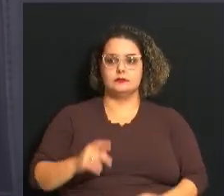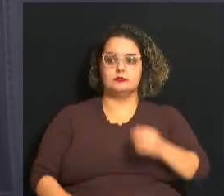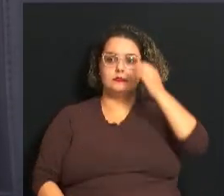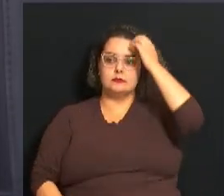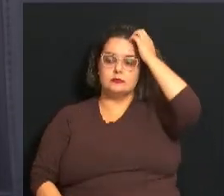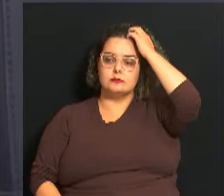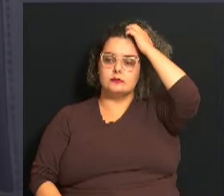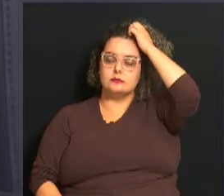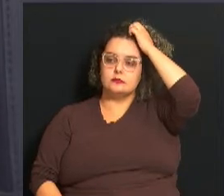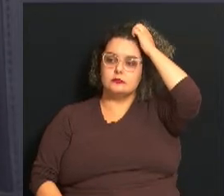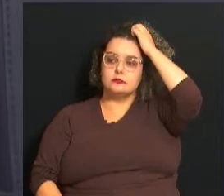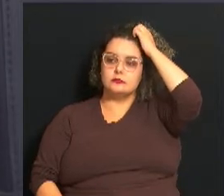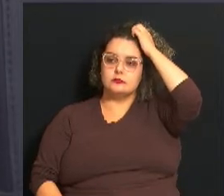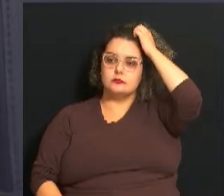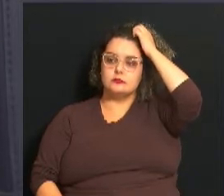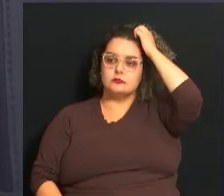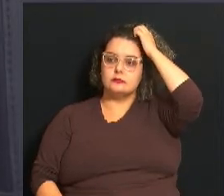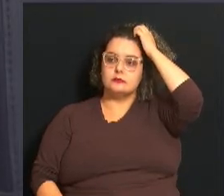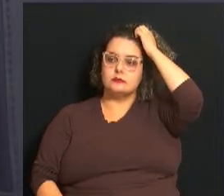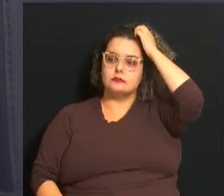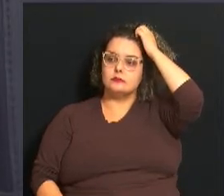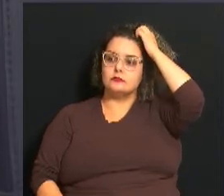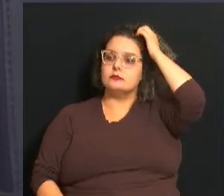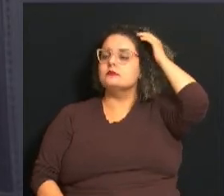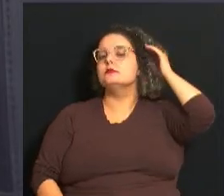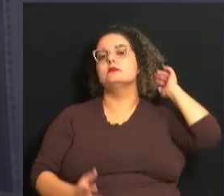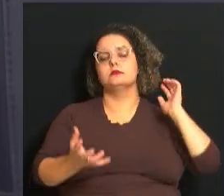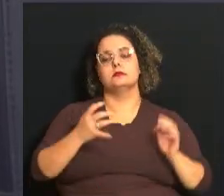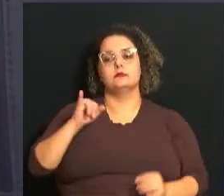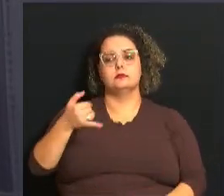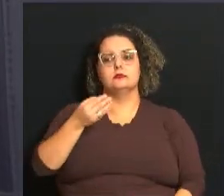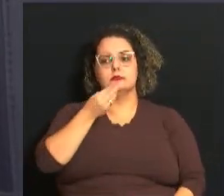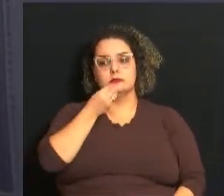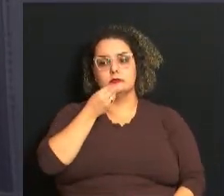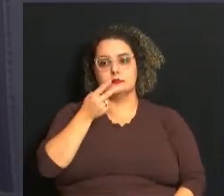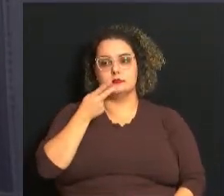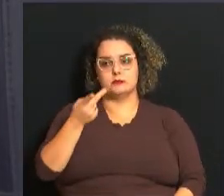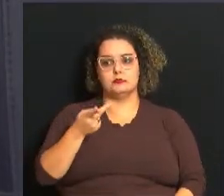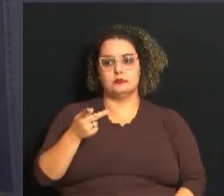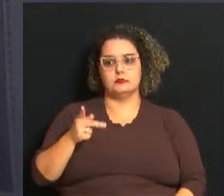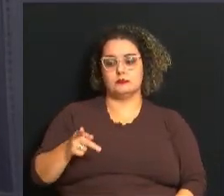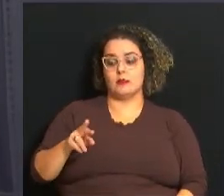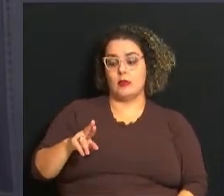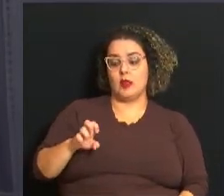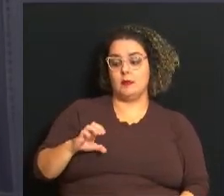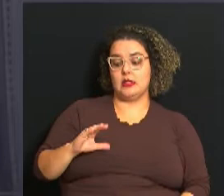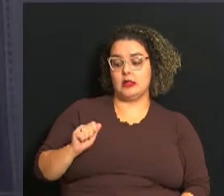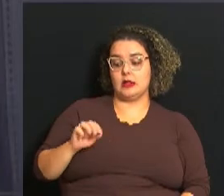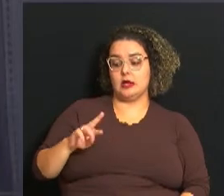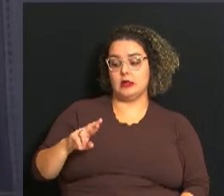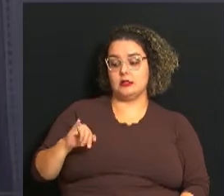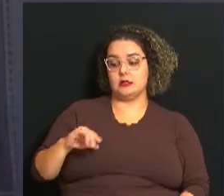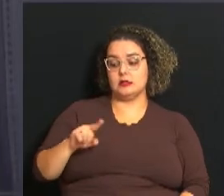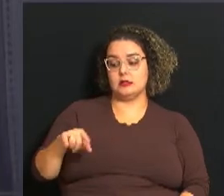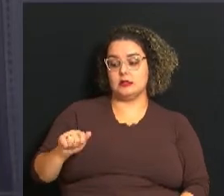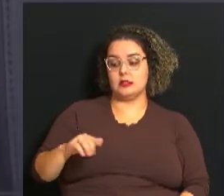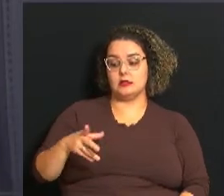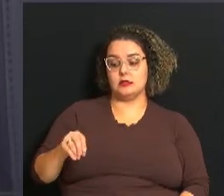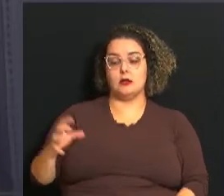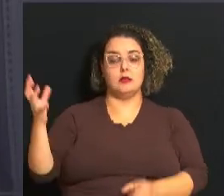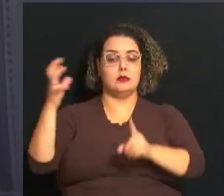bom eu queria aproveitar para falar né que dessa situação da precarização e do assédio no estado